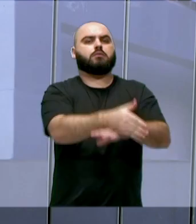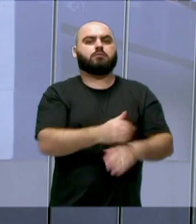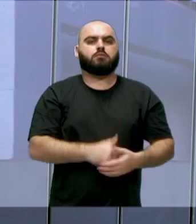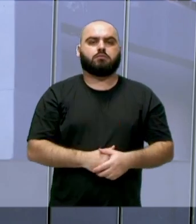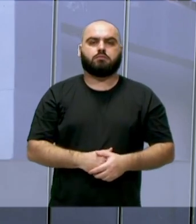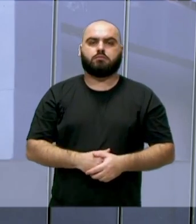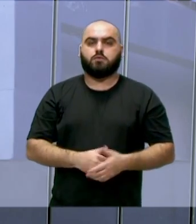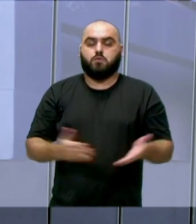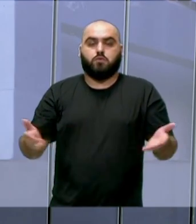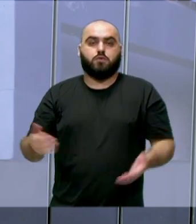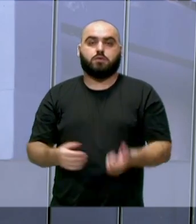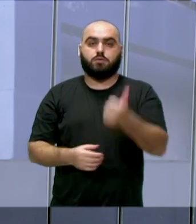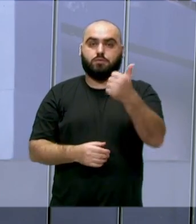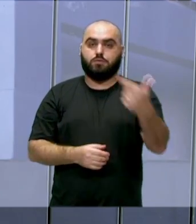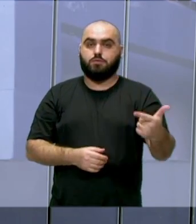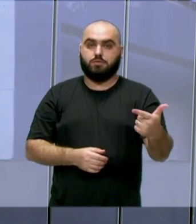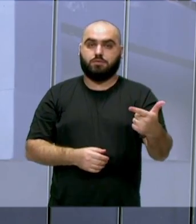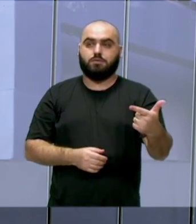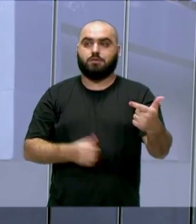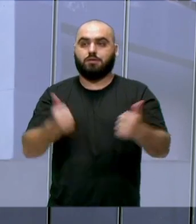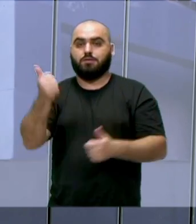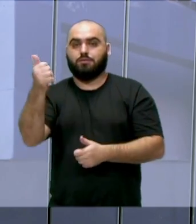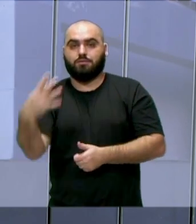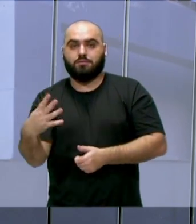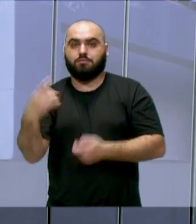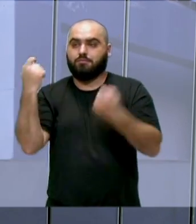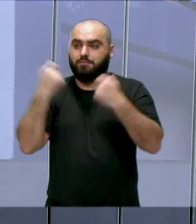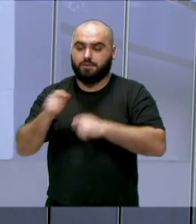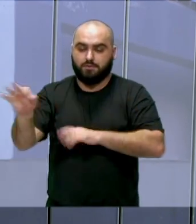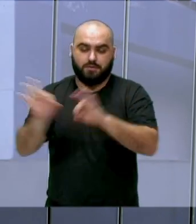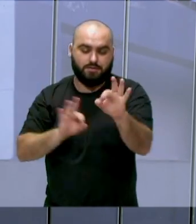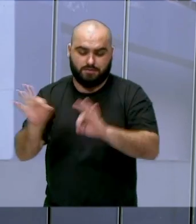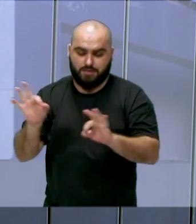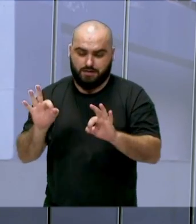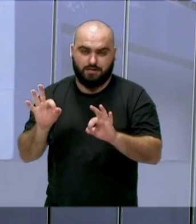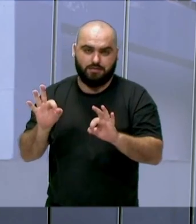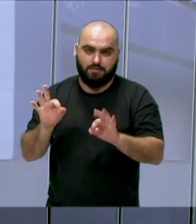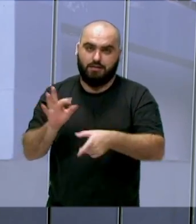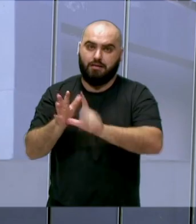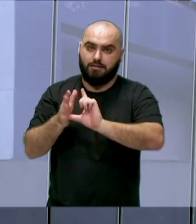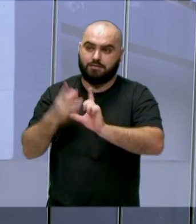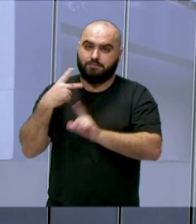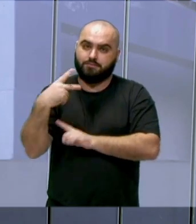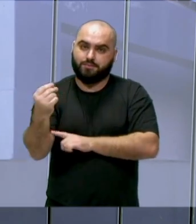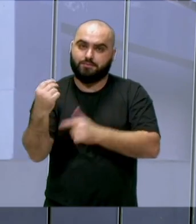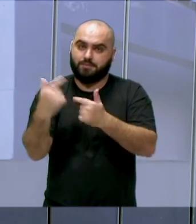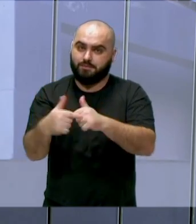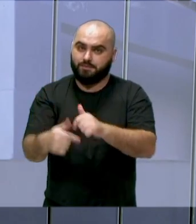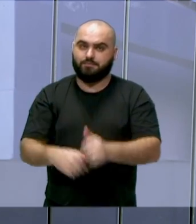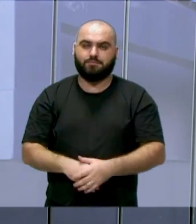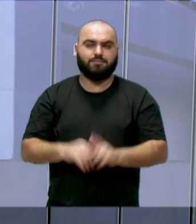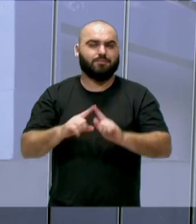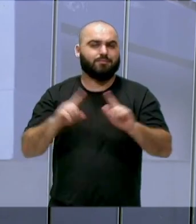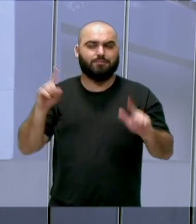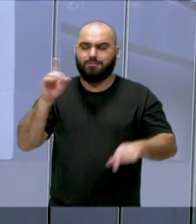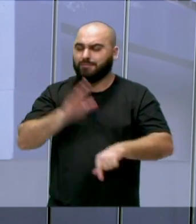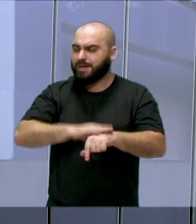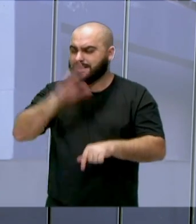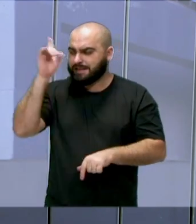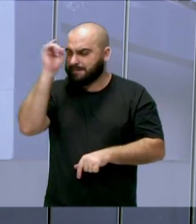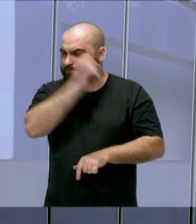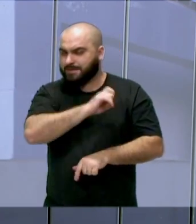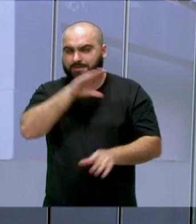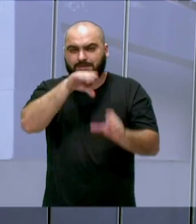levo 12 a 14, o trânsito aumentou. Então eu preciso me organizar, sair mais cedo. Mas o ponto mais crítico que eu entendo dentro da nossa cidade de